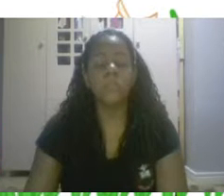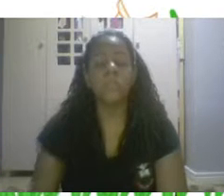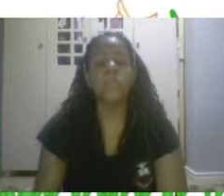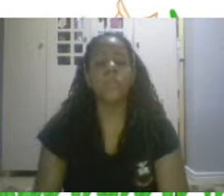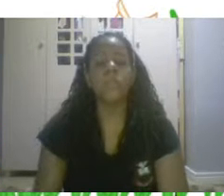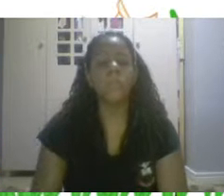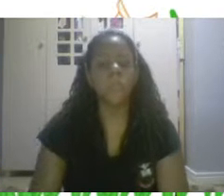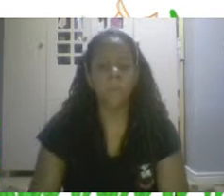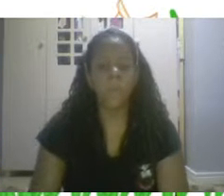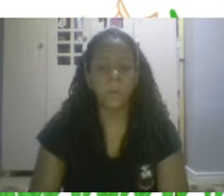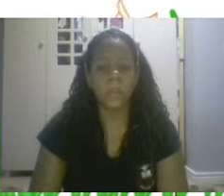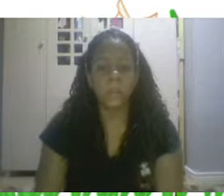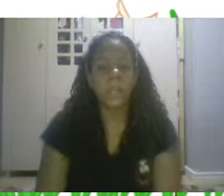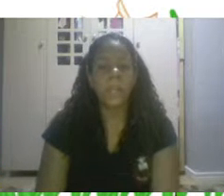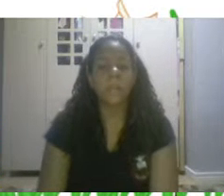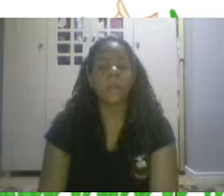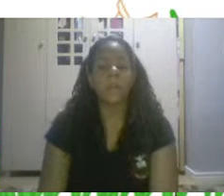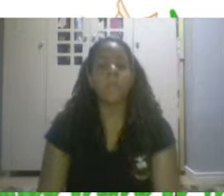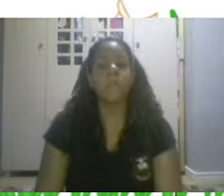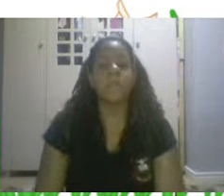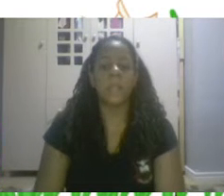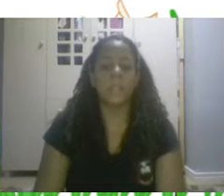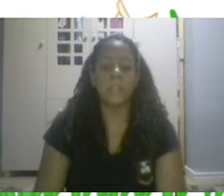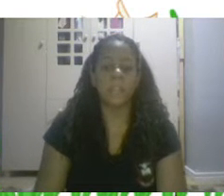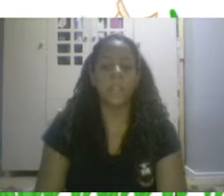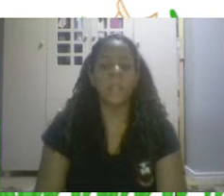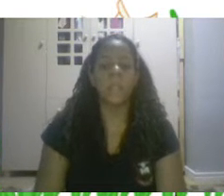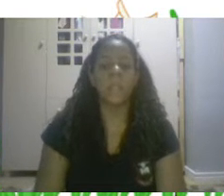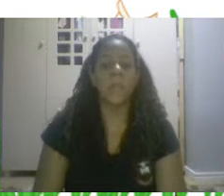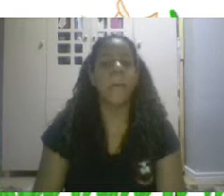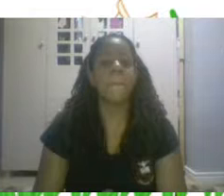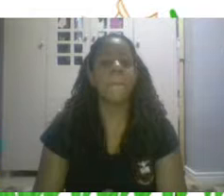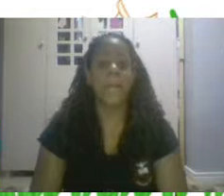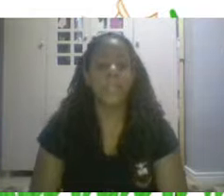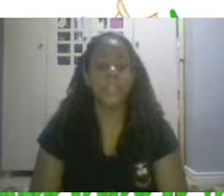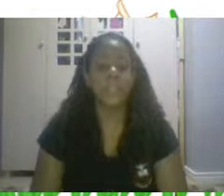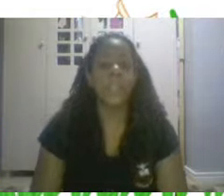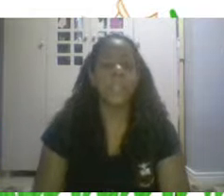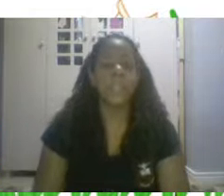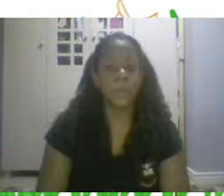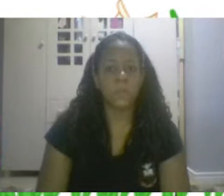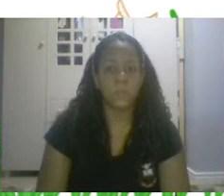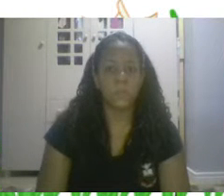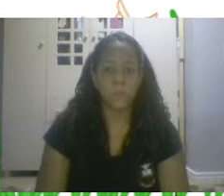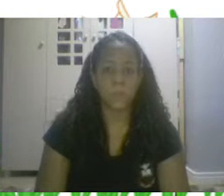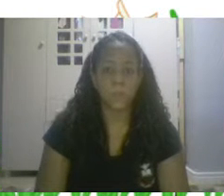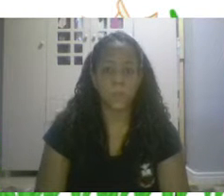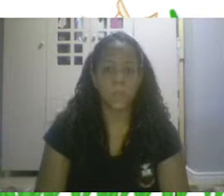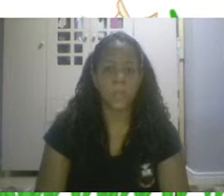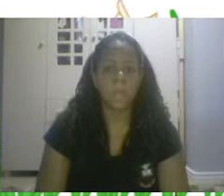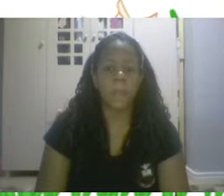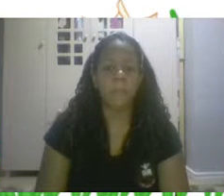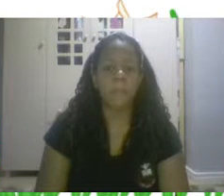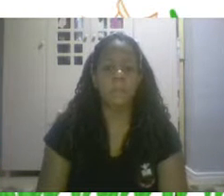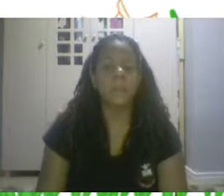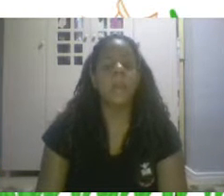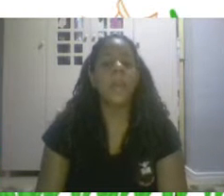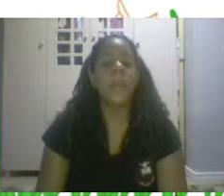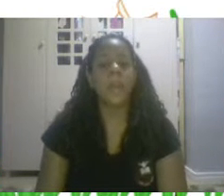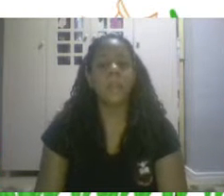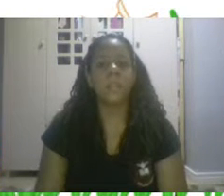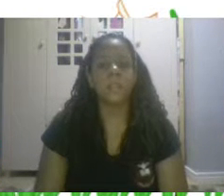Tem os consumidores. Então, como os animais não são capazes de produzir os seus próprios